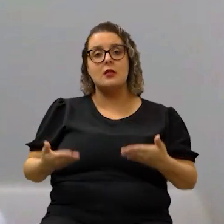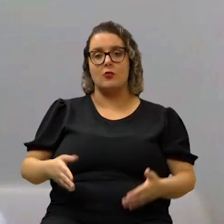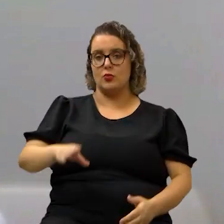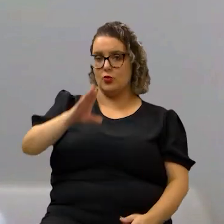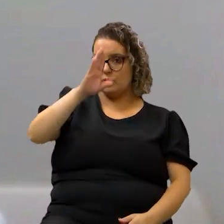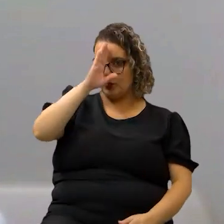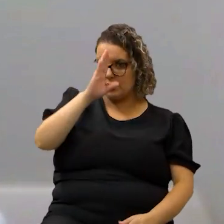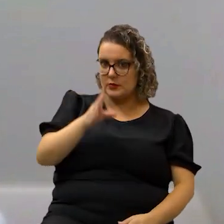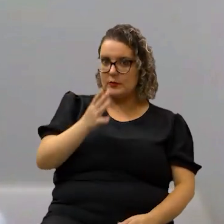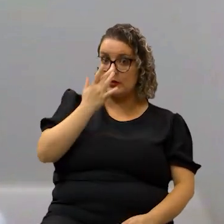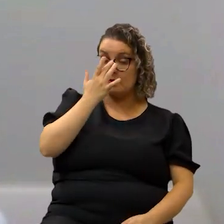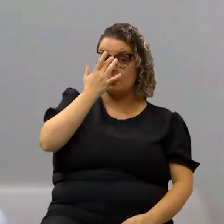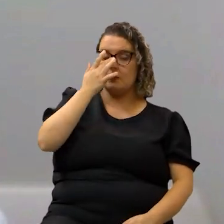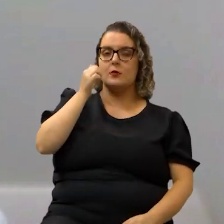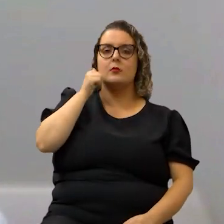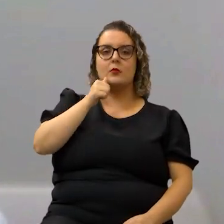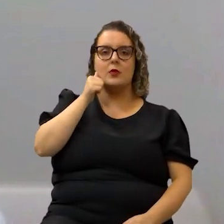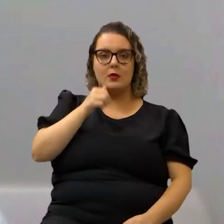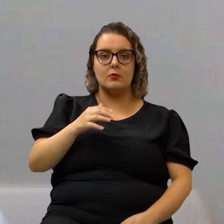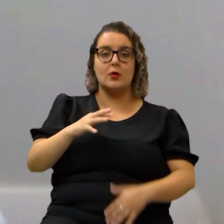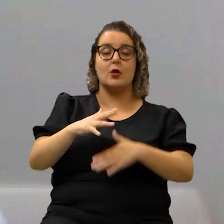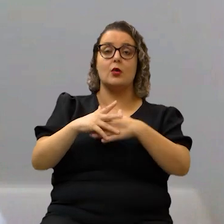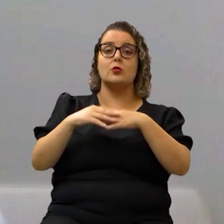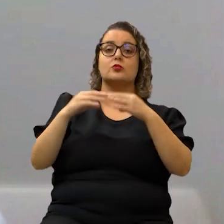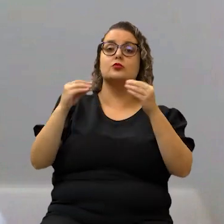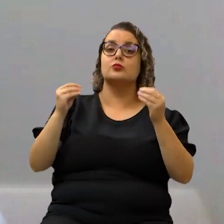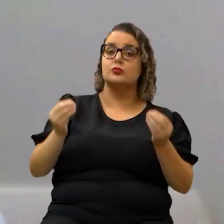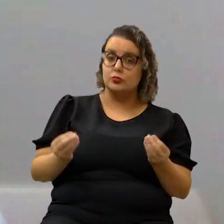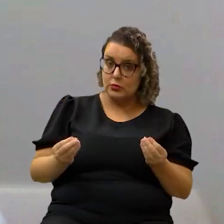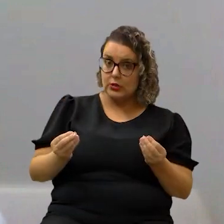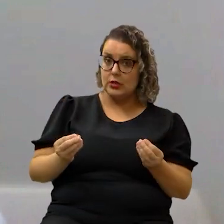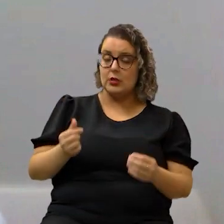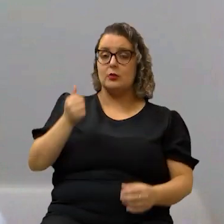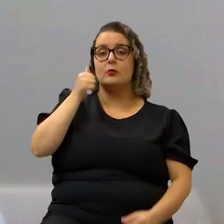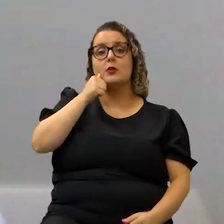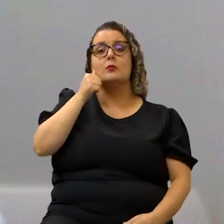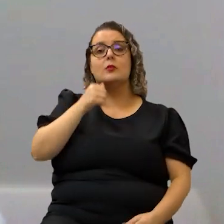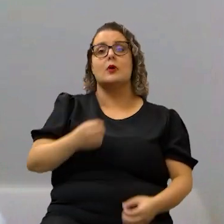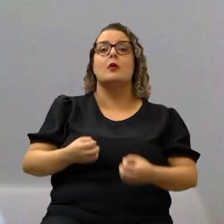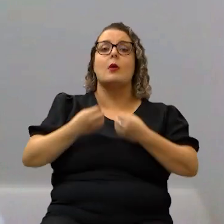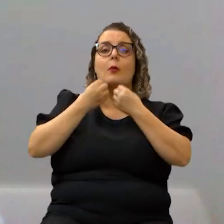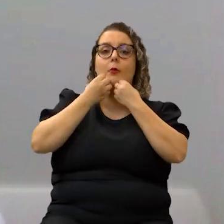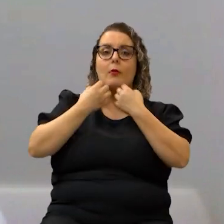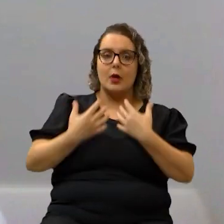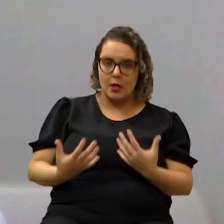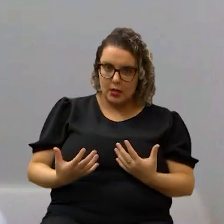mais tranquilos e o principal, para as mulheres ficarem curadas, para as mulheres